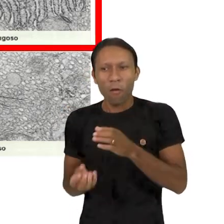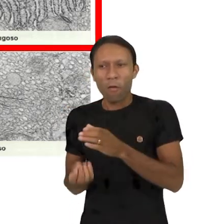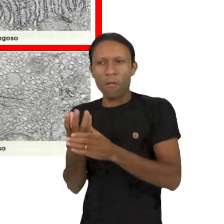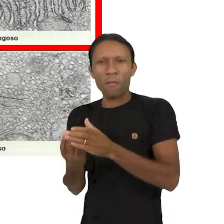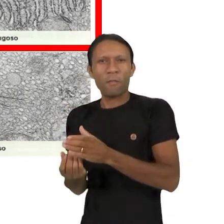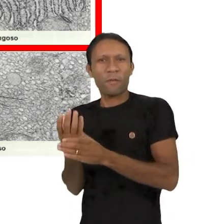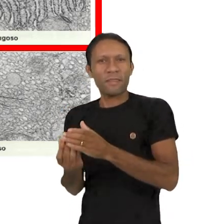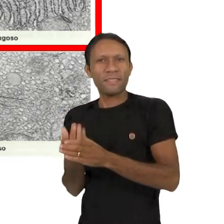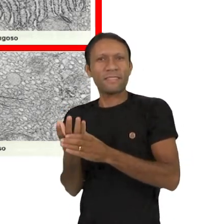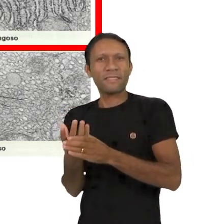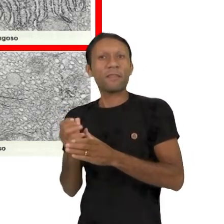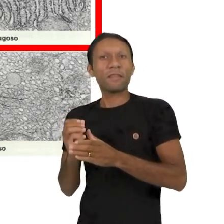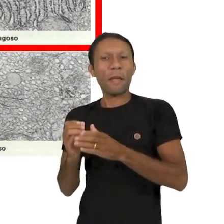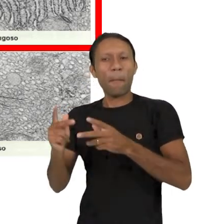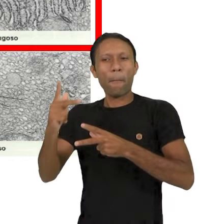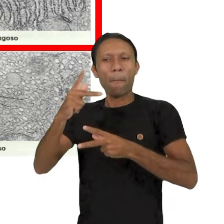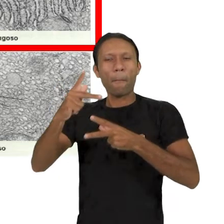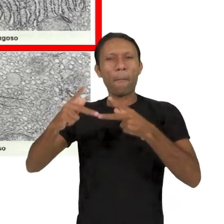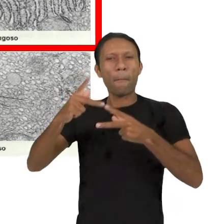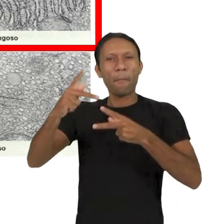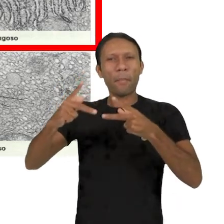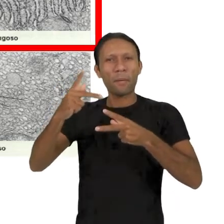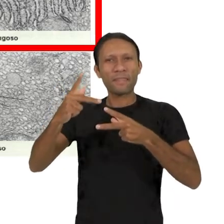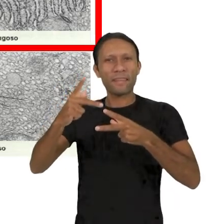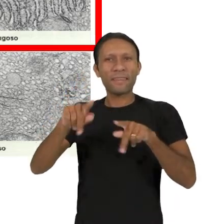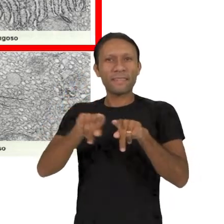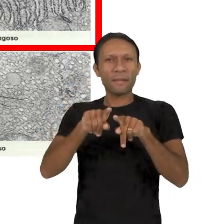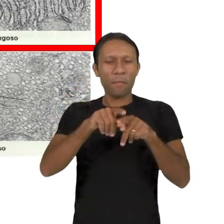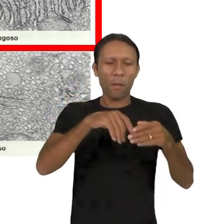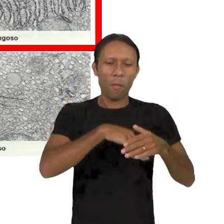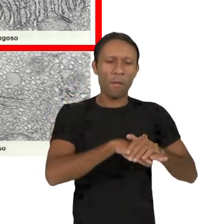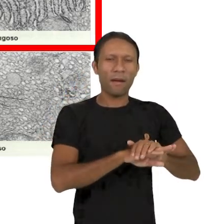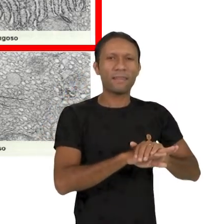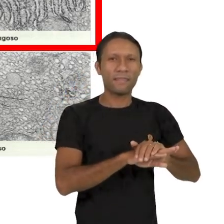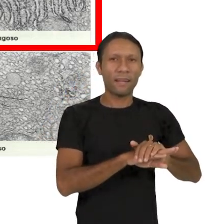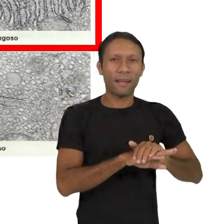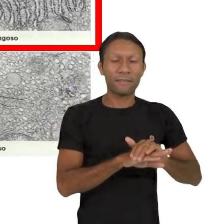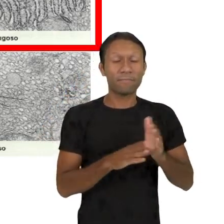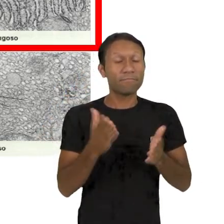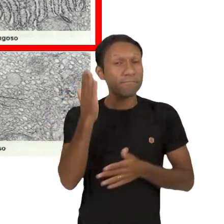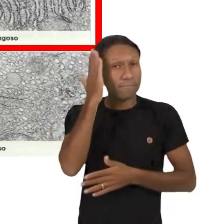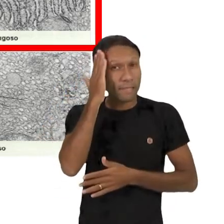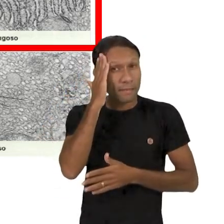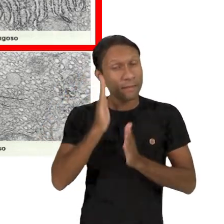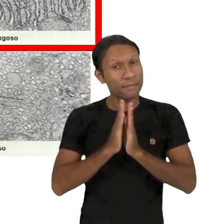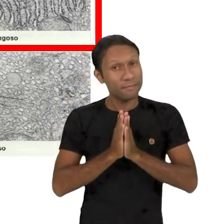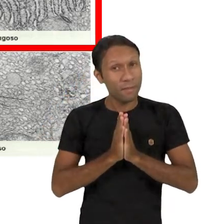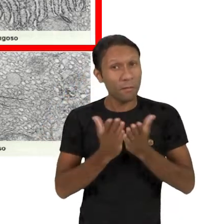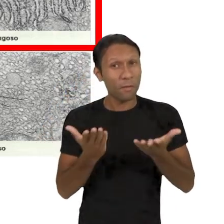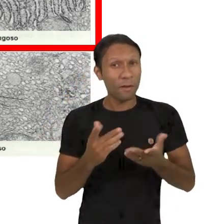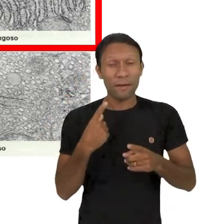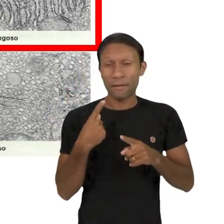de proteínas. E armazenamento também. É preciso deixar muito claro também que